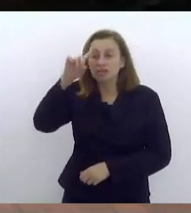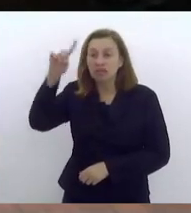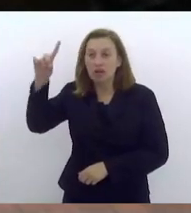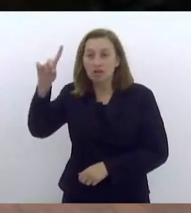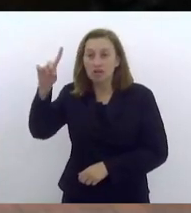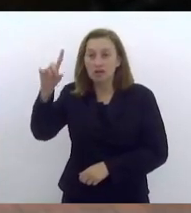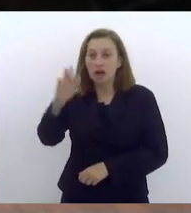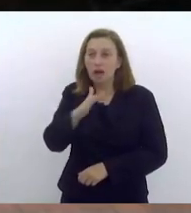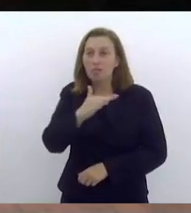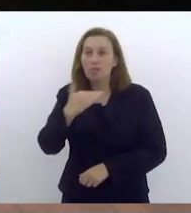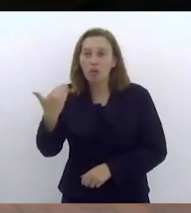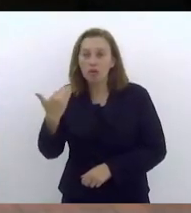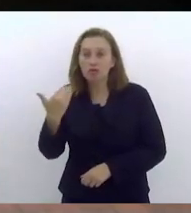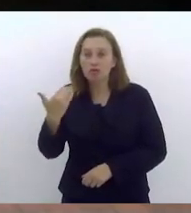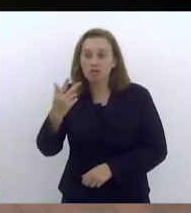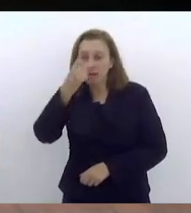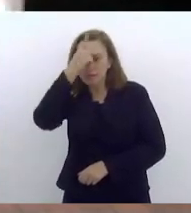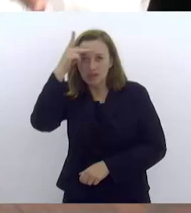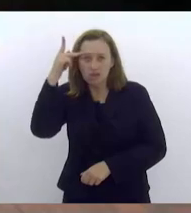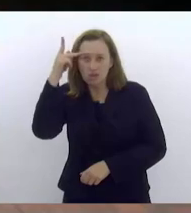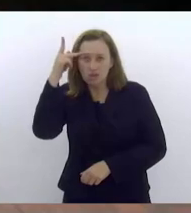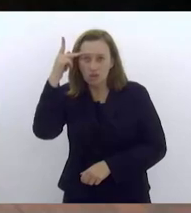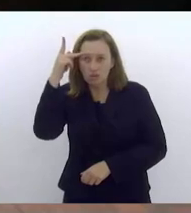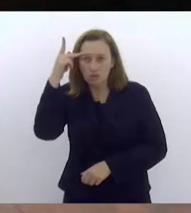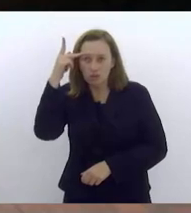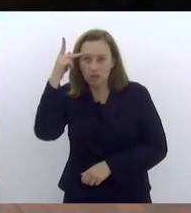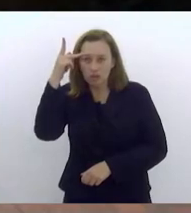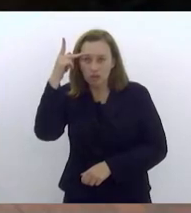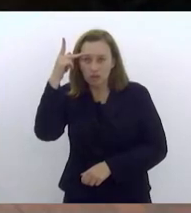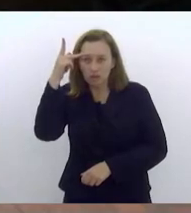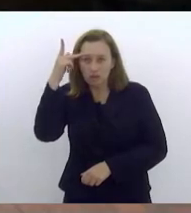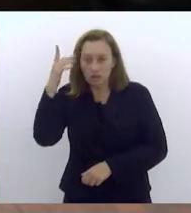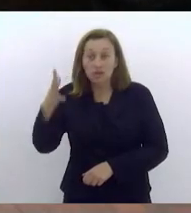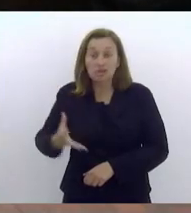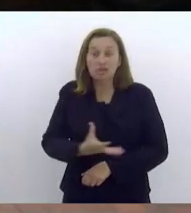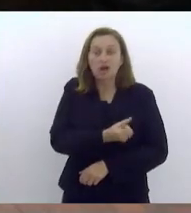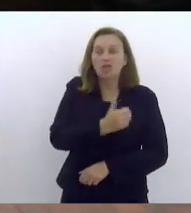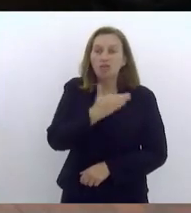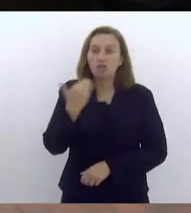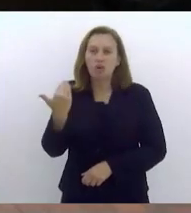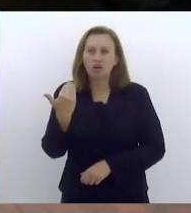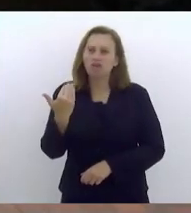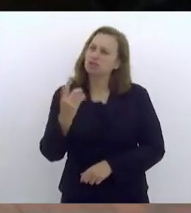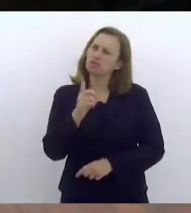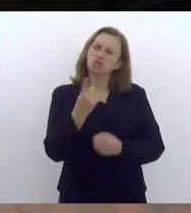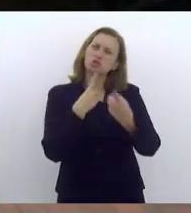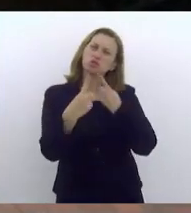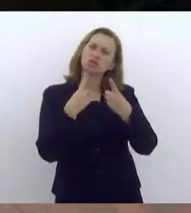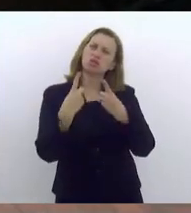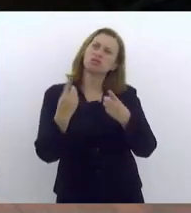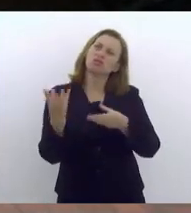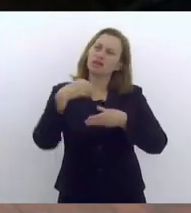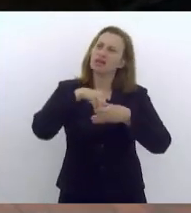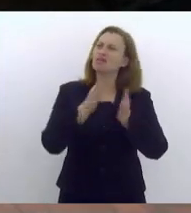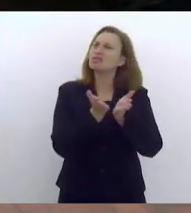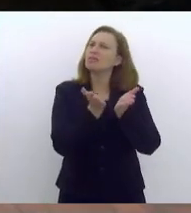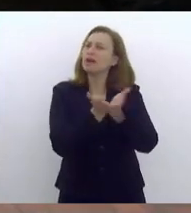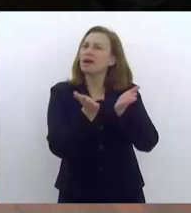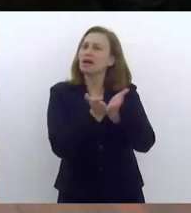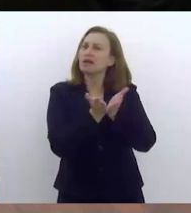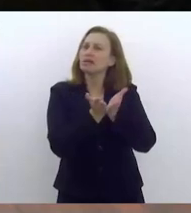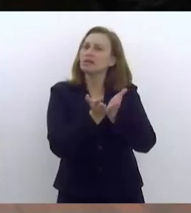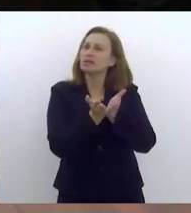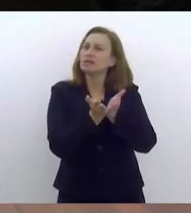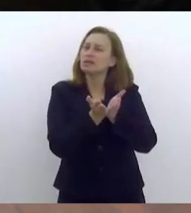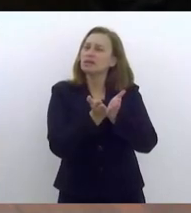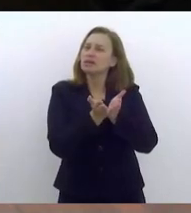morte daquele que morre salvo. Não discute comigo, não, está na Bíblia. Preciosa para